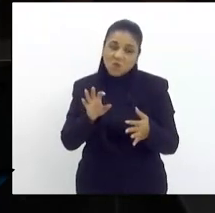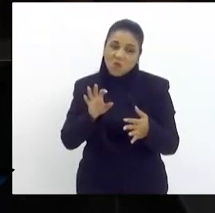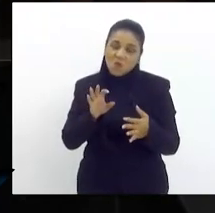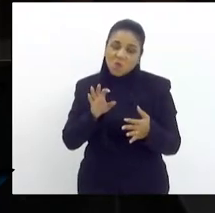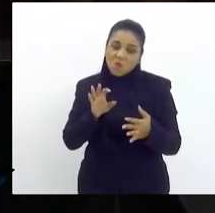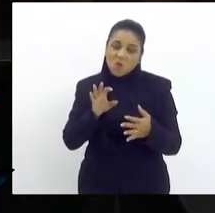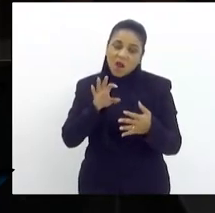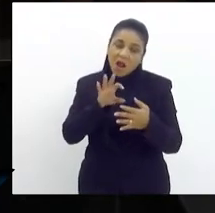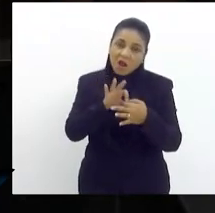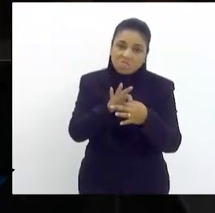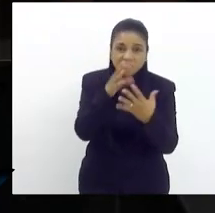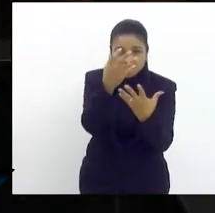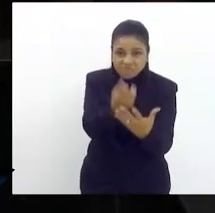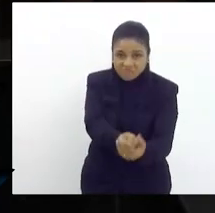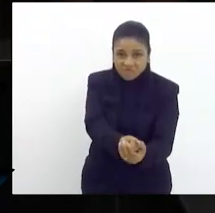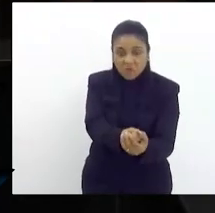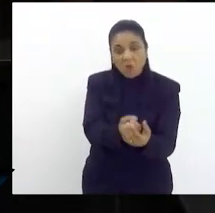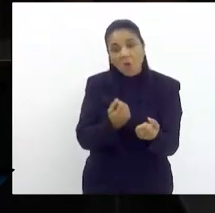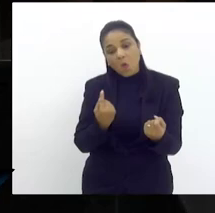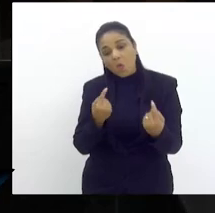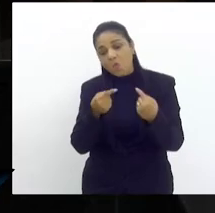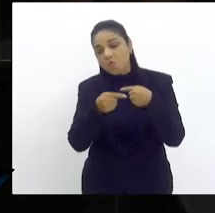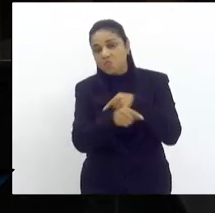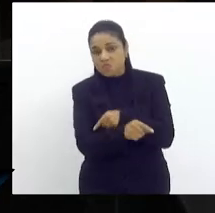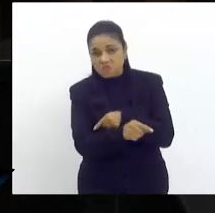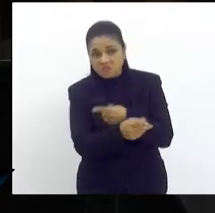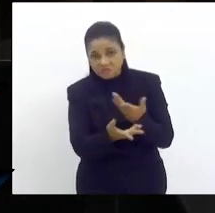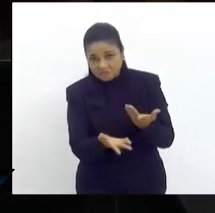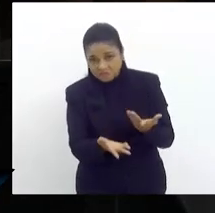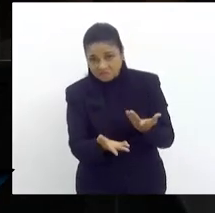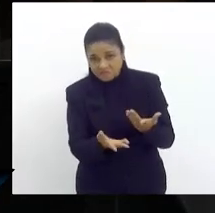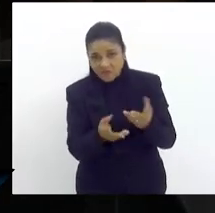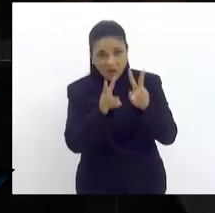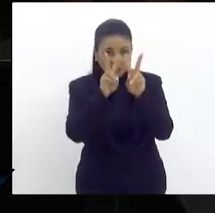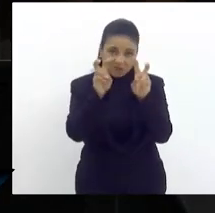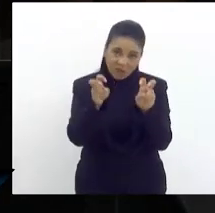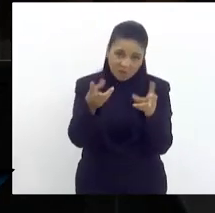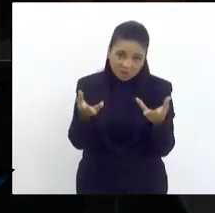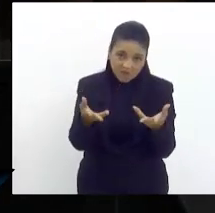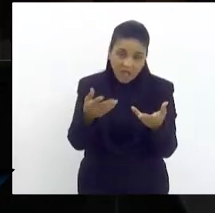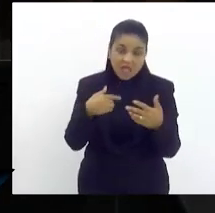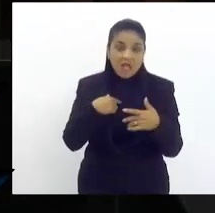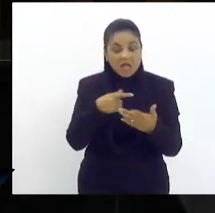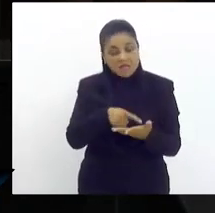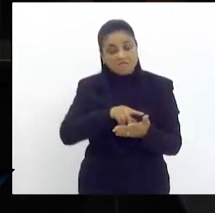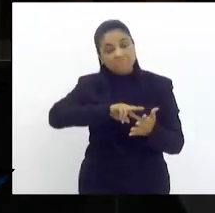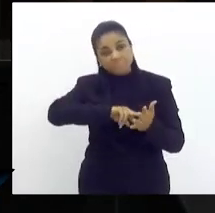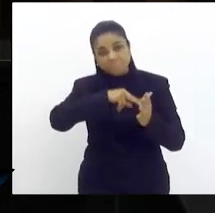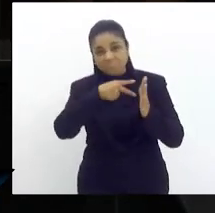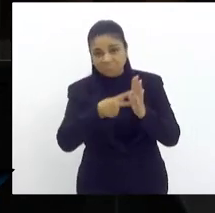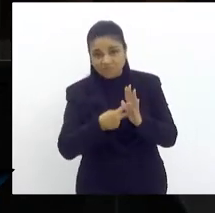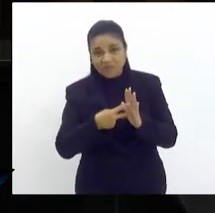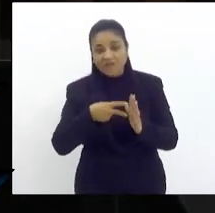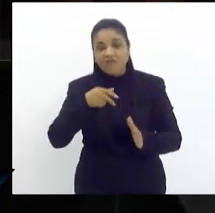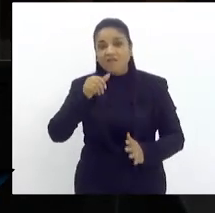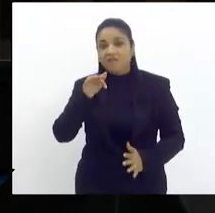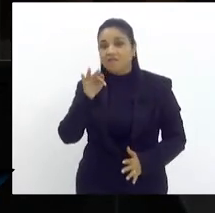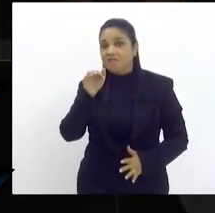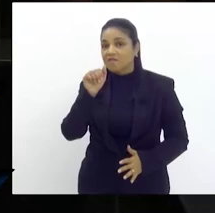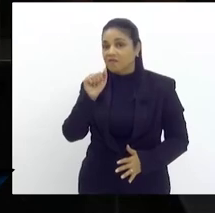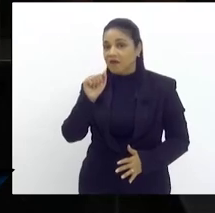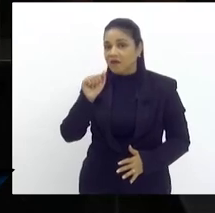contrariedade e leva alfanatismo e é isso também